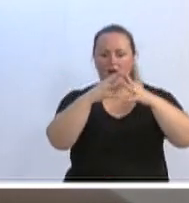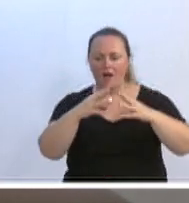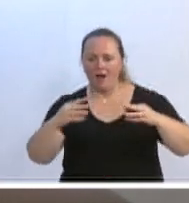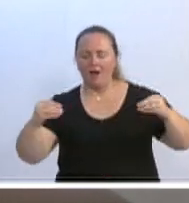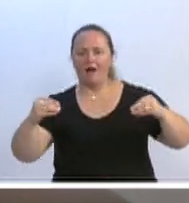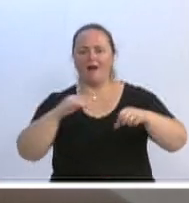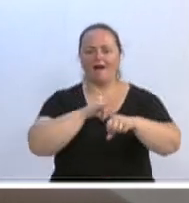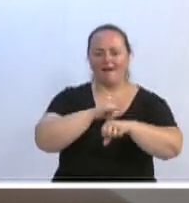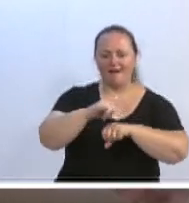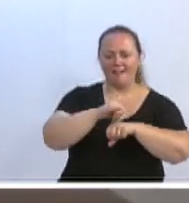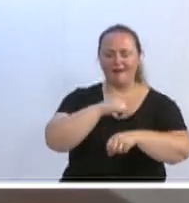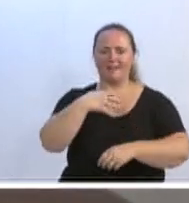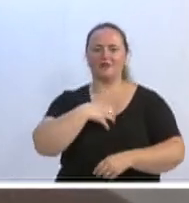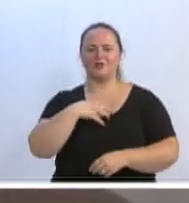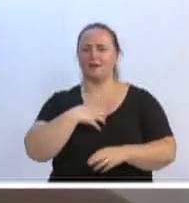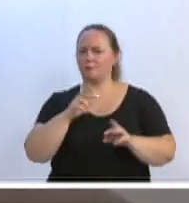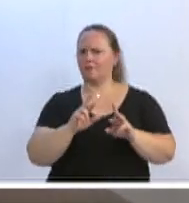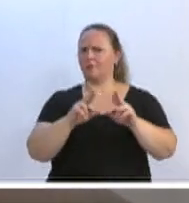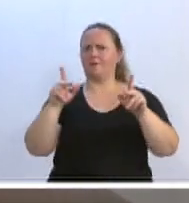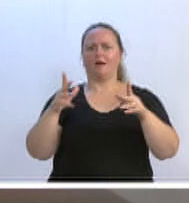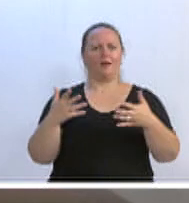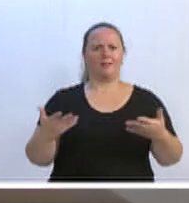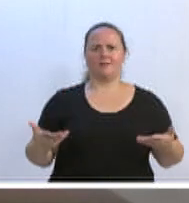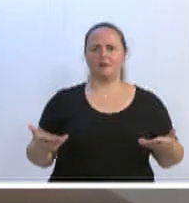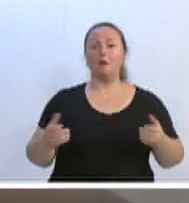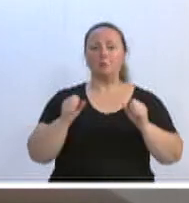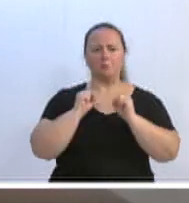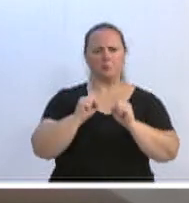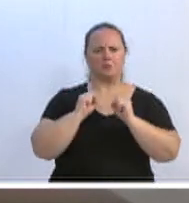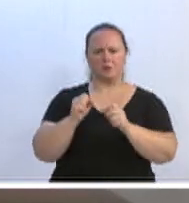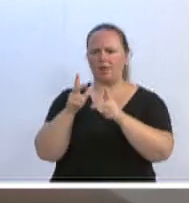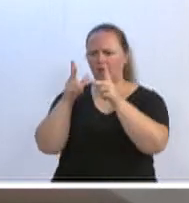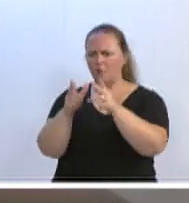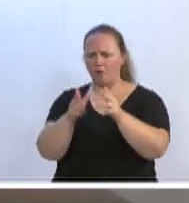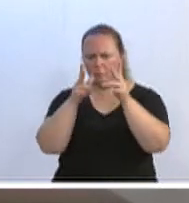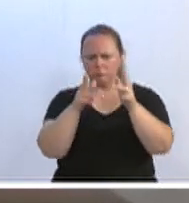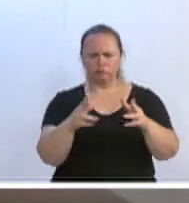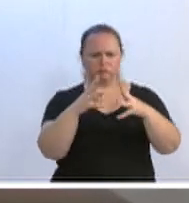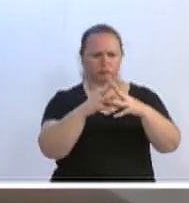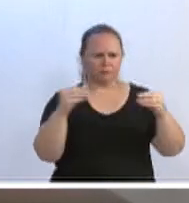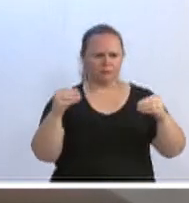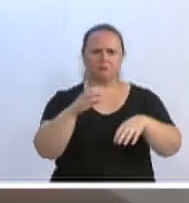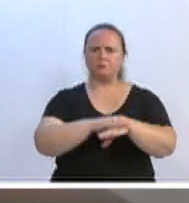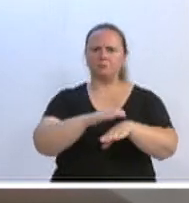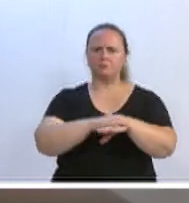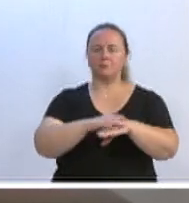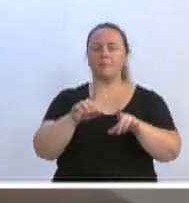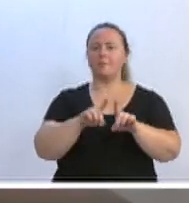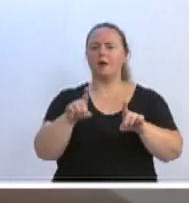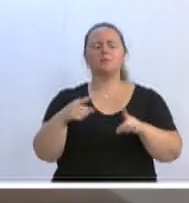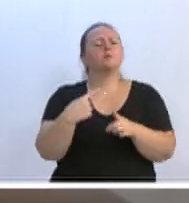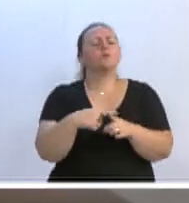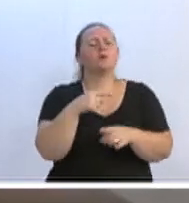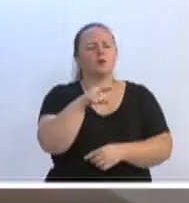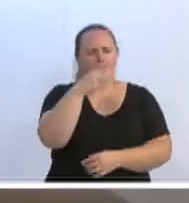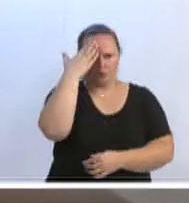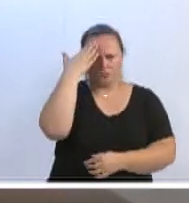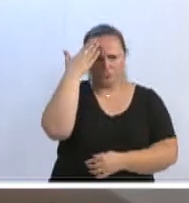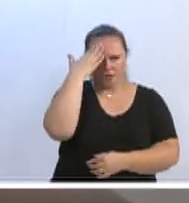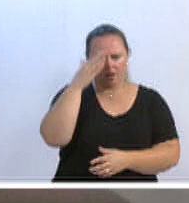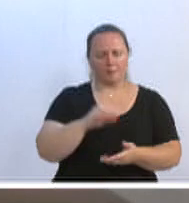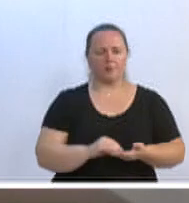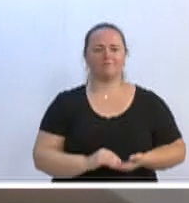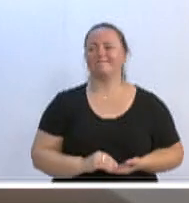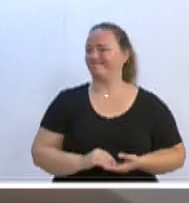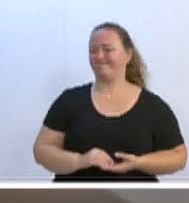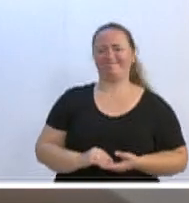Ele poderia ter curado os 3 da mesma maneira. Você sabe por quê? Ele disse assim: eu não sei.